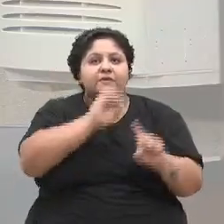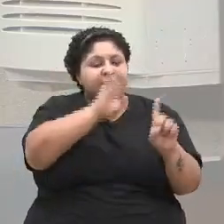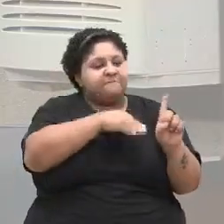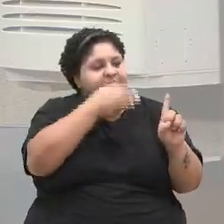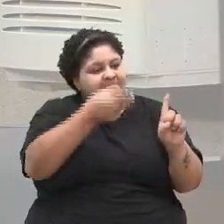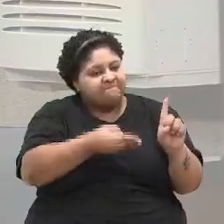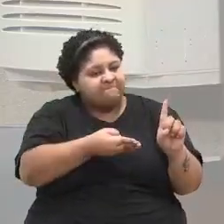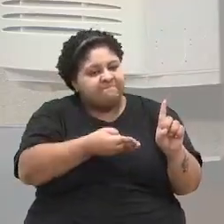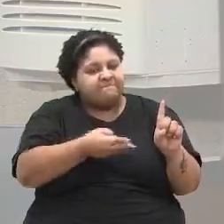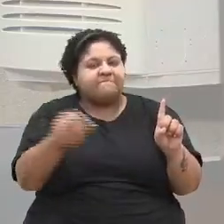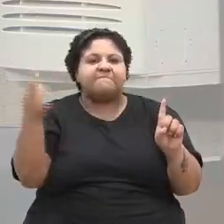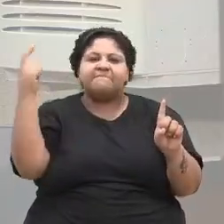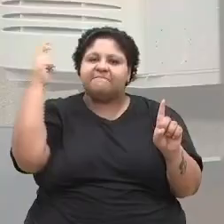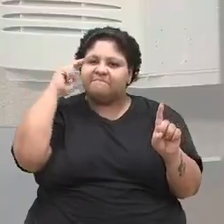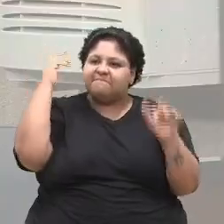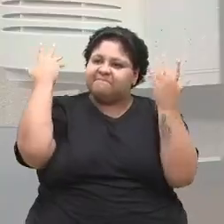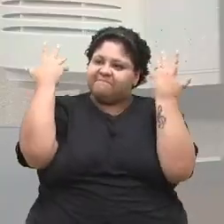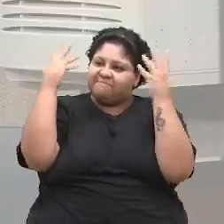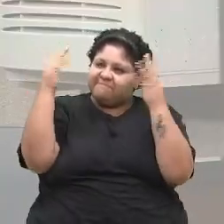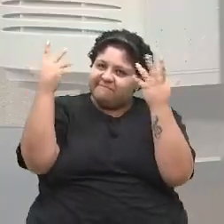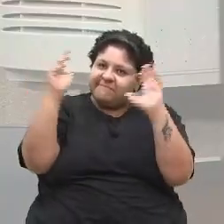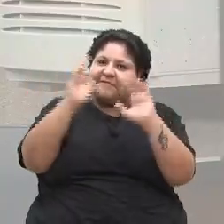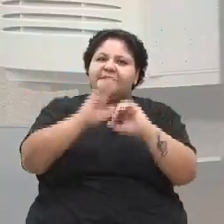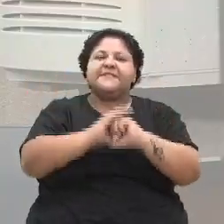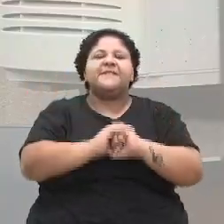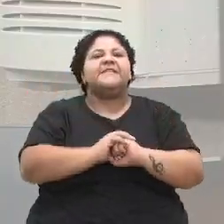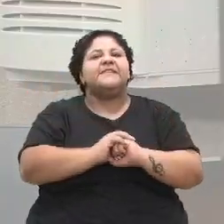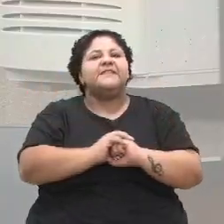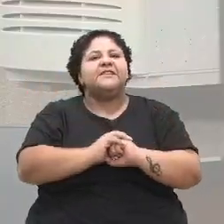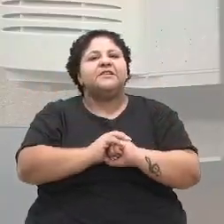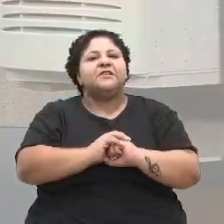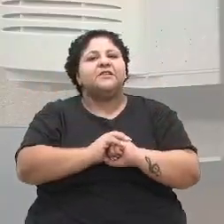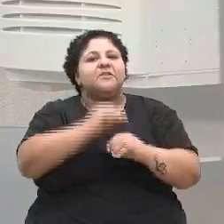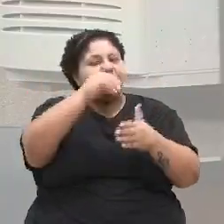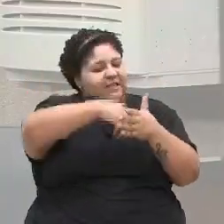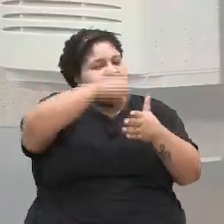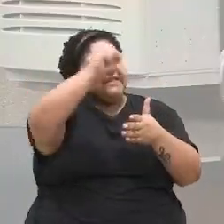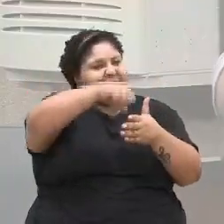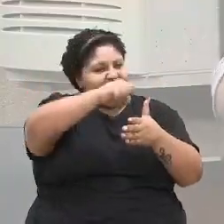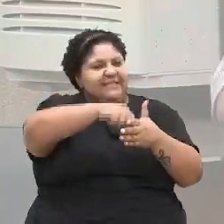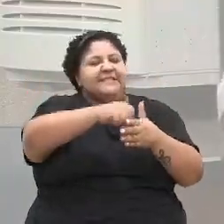homenageá-lo. A cultura está de parabéns, né? Com certeza votarei sim no momento oportuno. Obrigado.